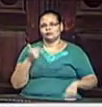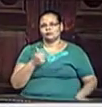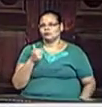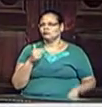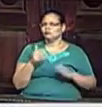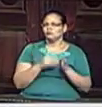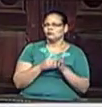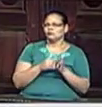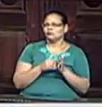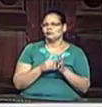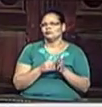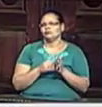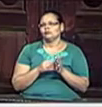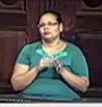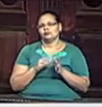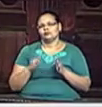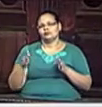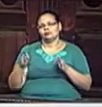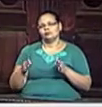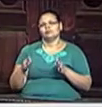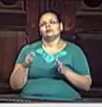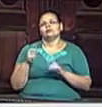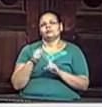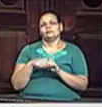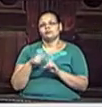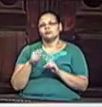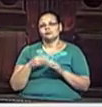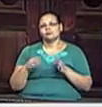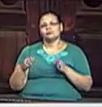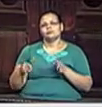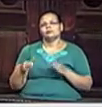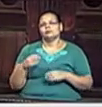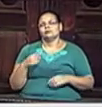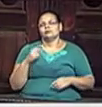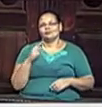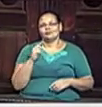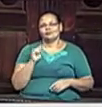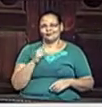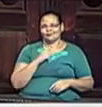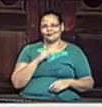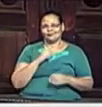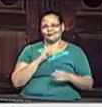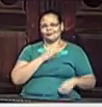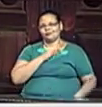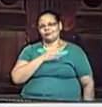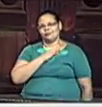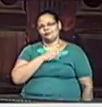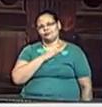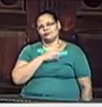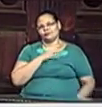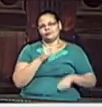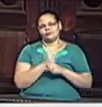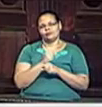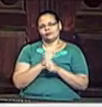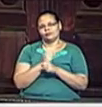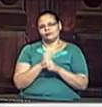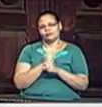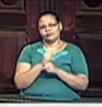o último bimestre do relatório simplificado da gestão fiscal do ano